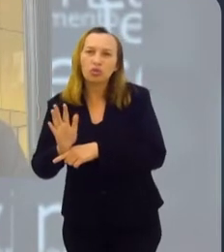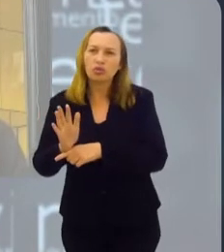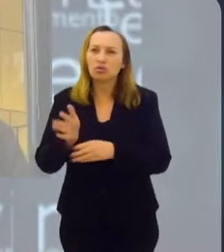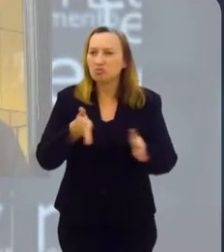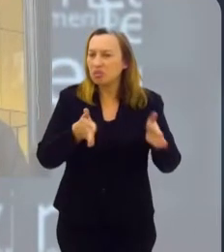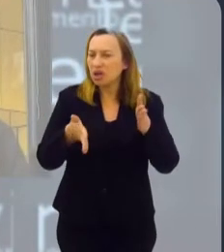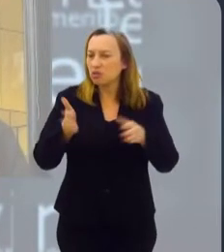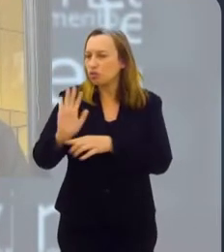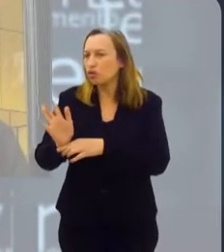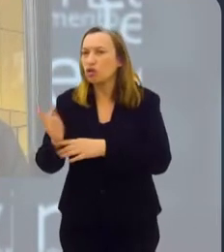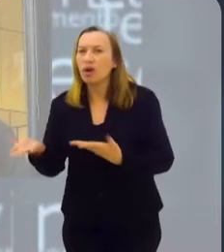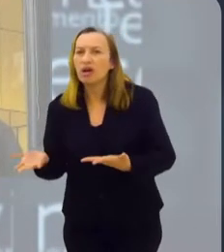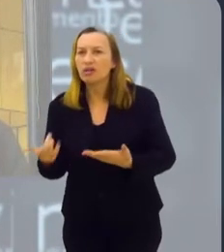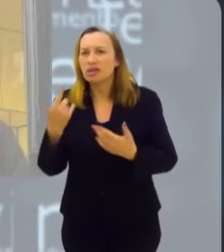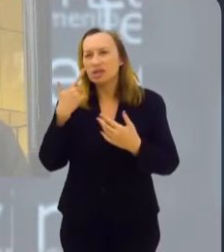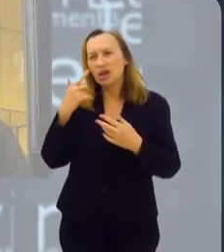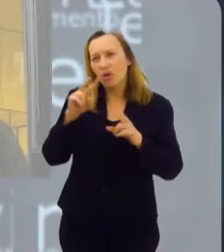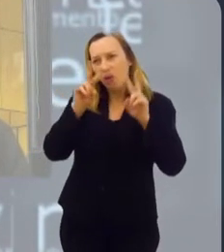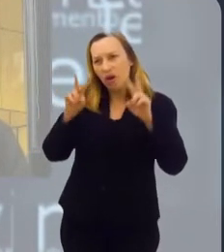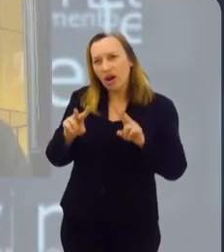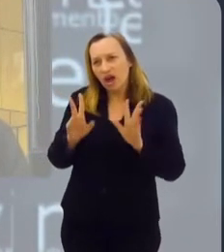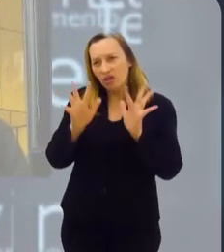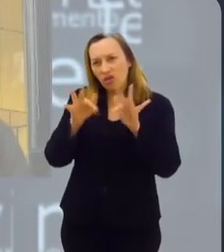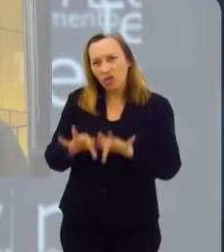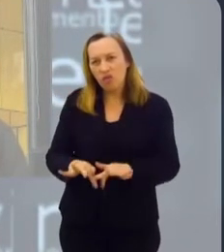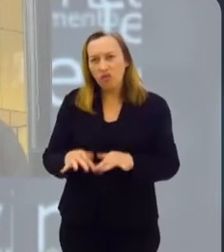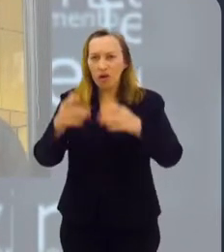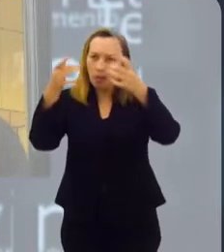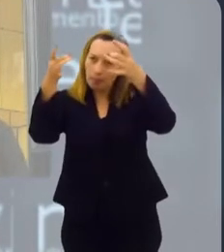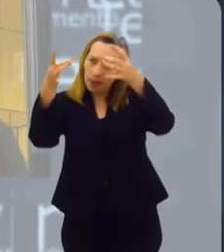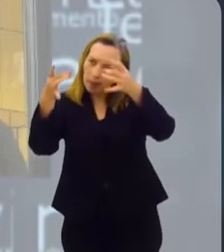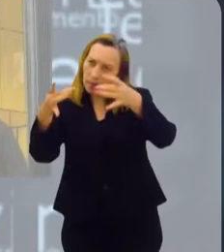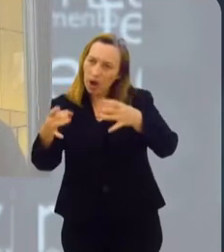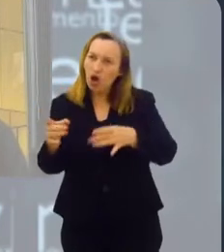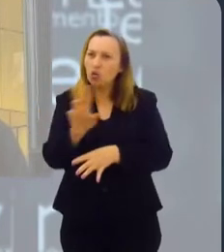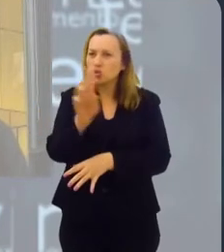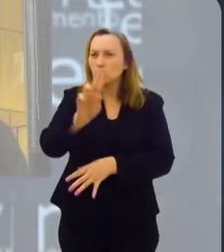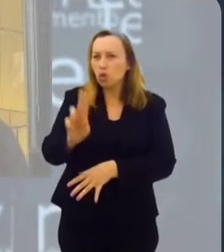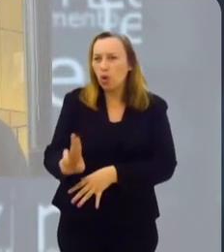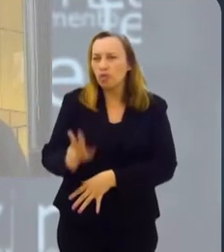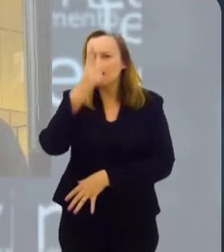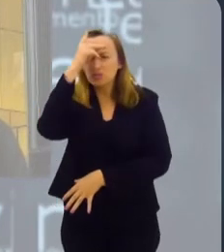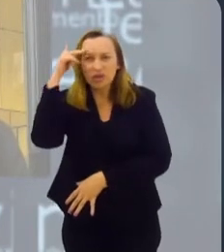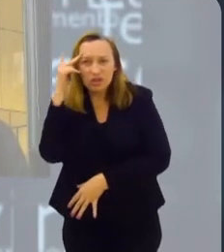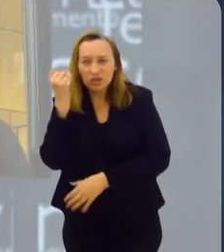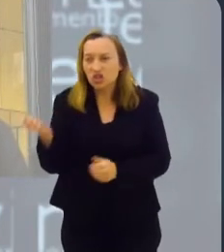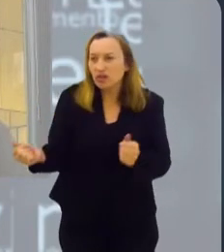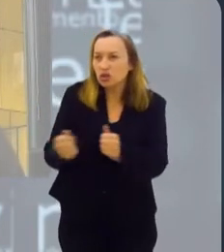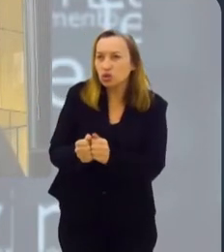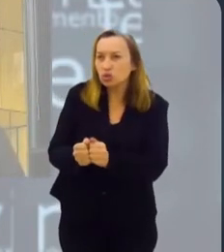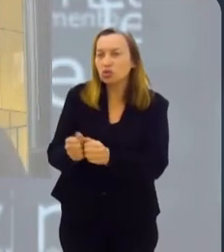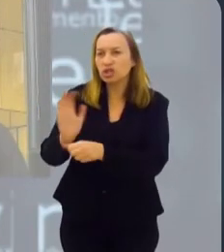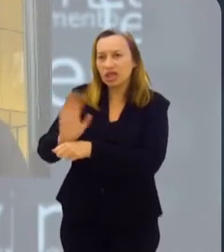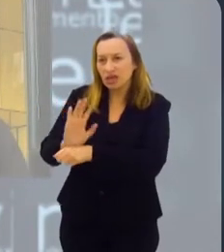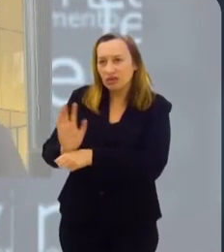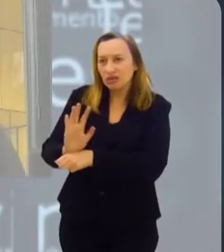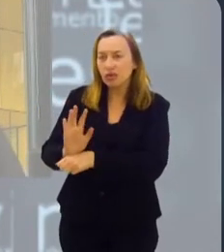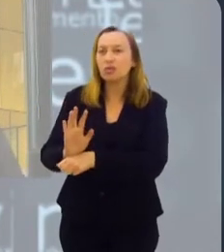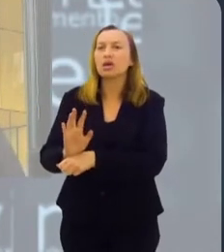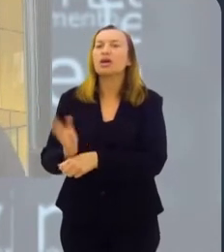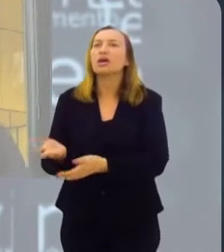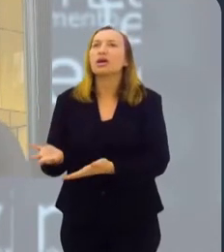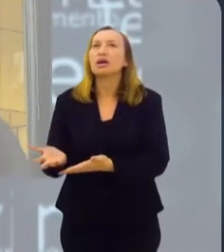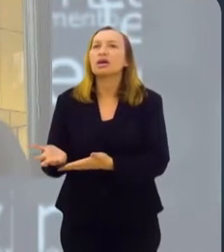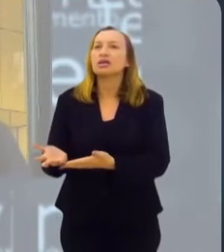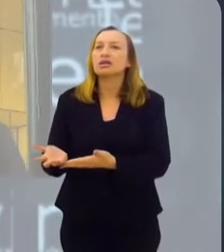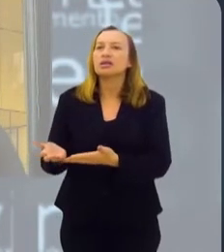no filme, durante o filme, e você olha no final lá os créditos, a quantidade de pessoas que tiveram por trás daquele filme